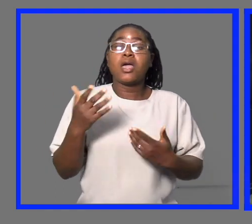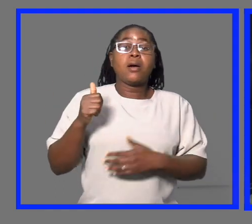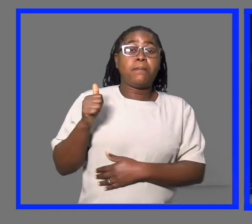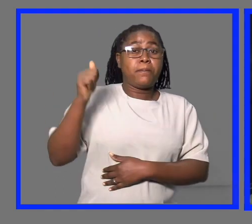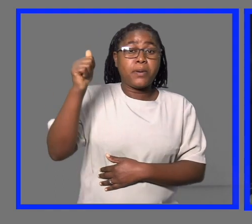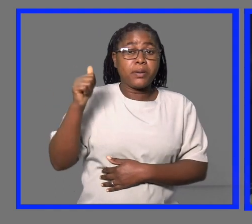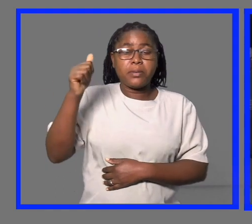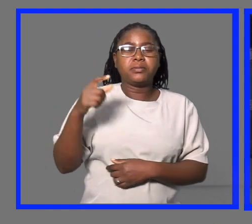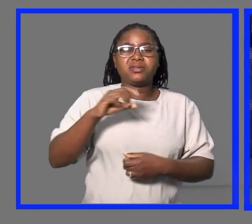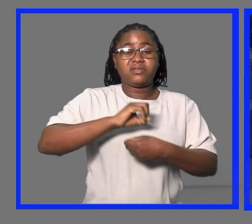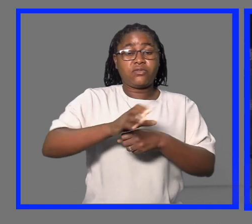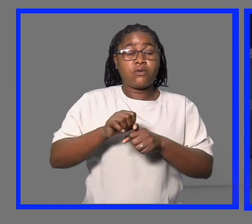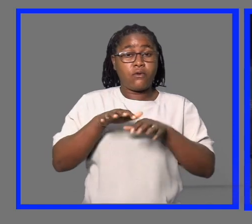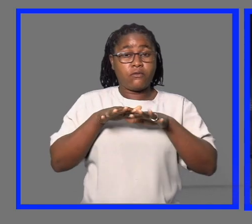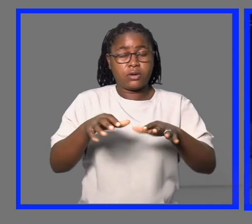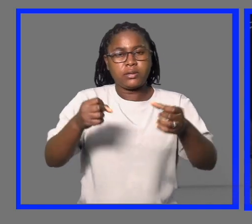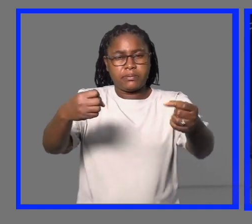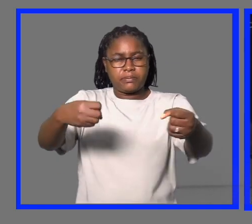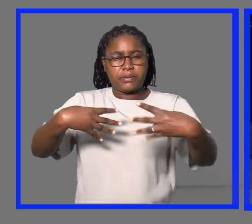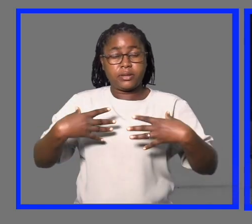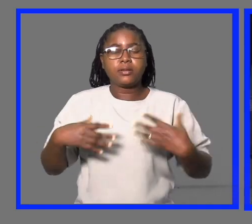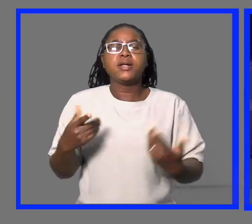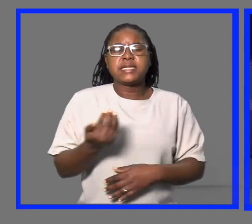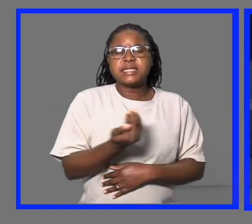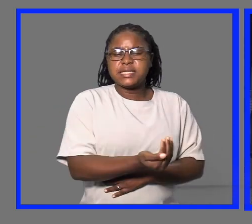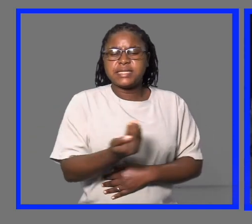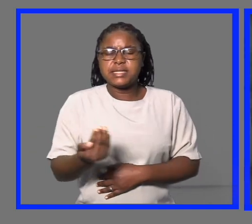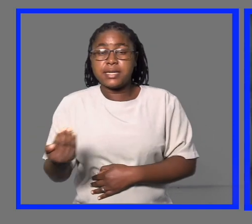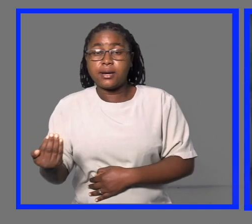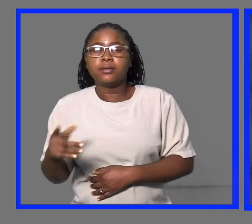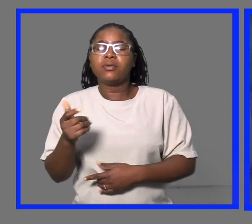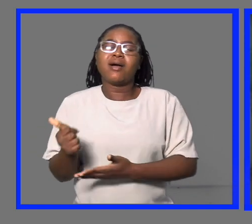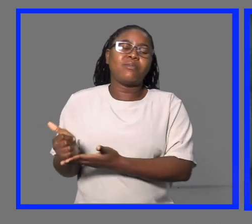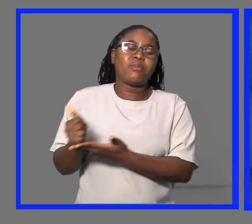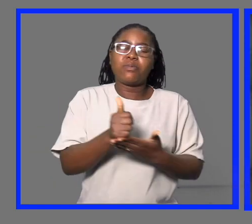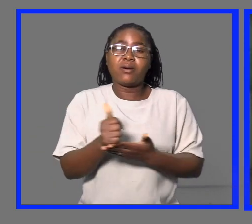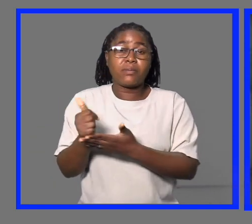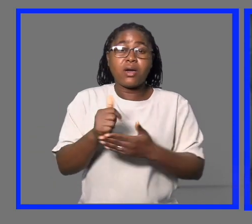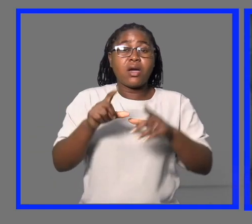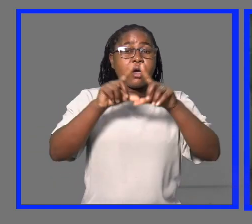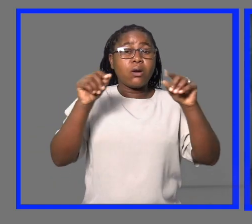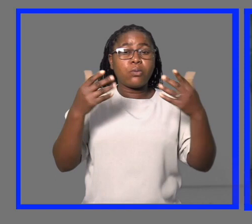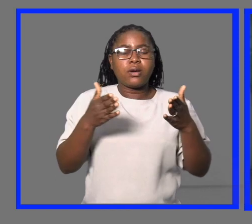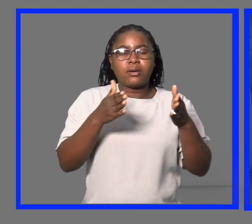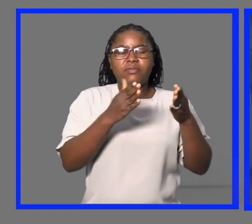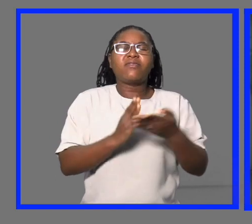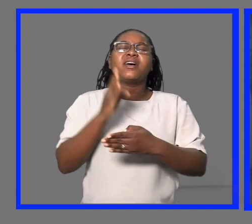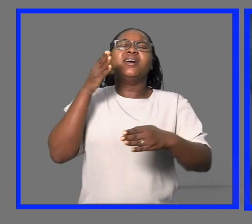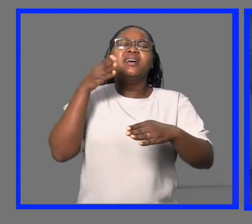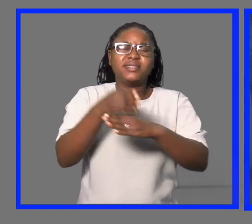A oferta vai ajudar a aliviar algumas necessidades básicas destas crianças.